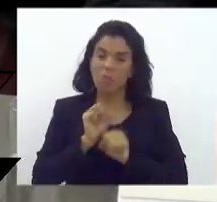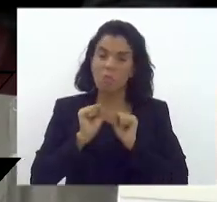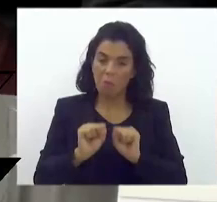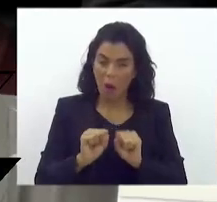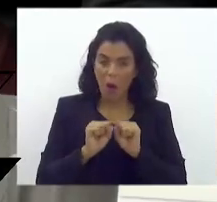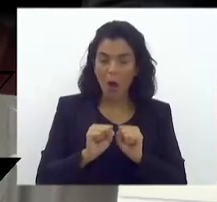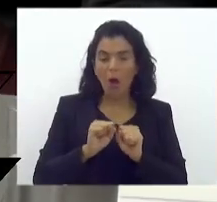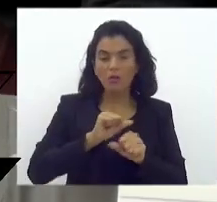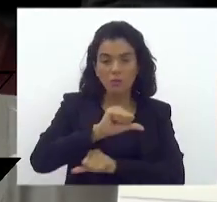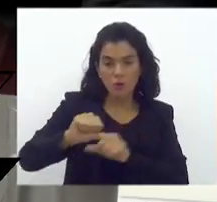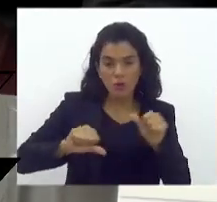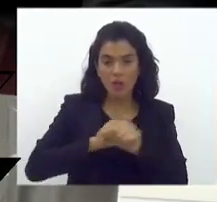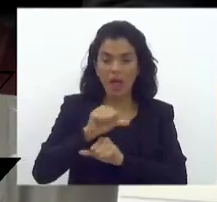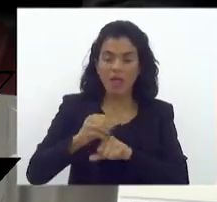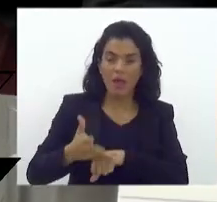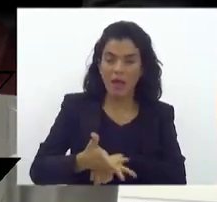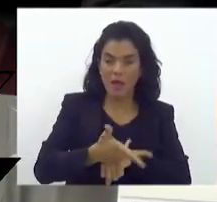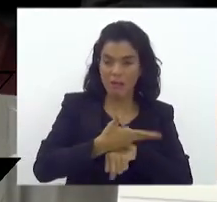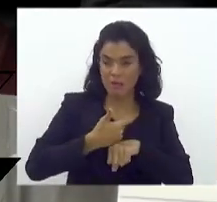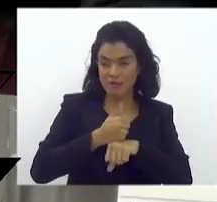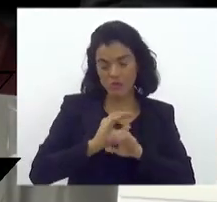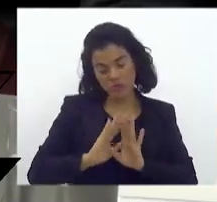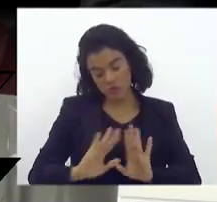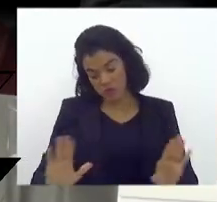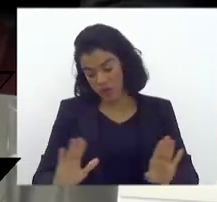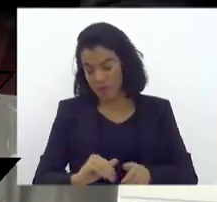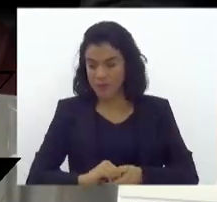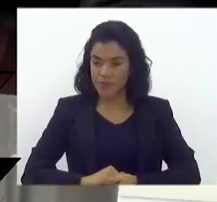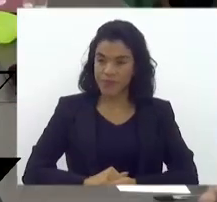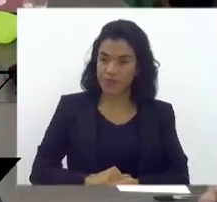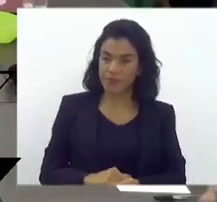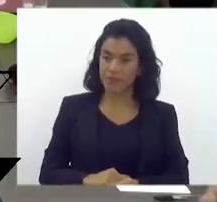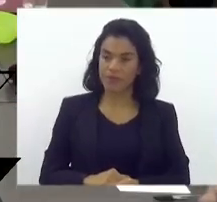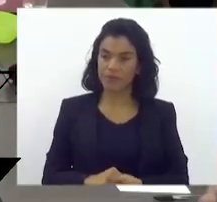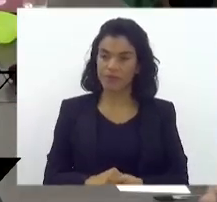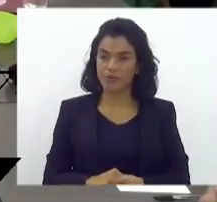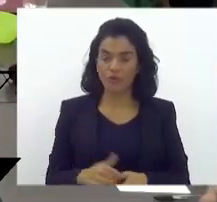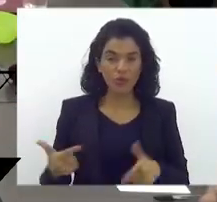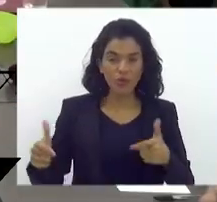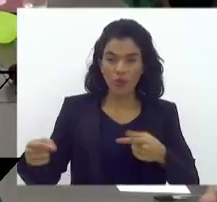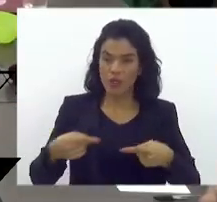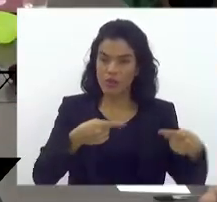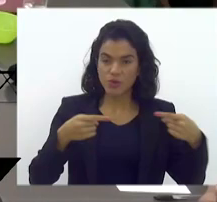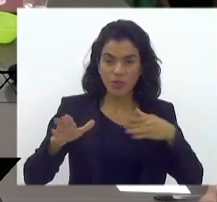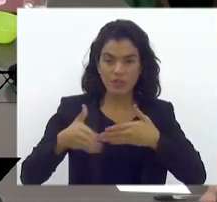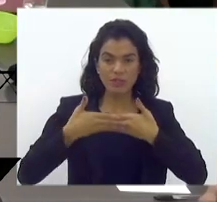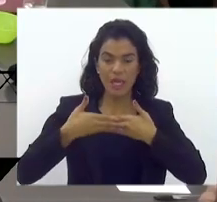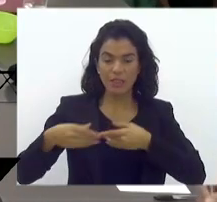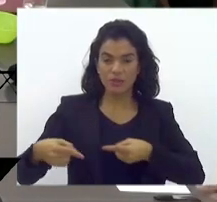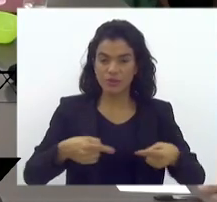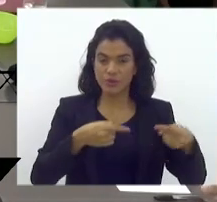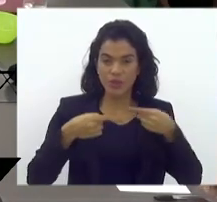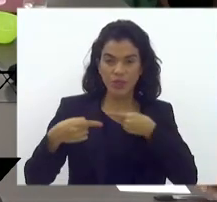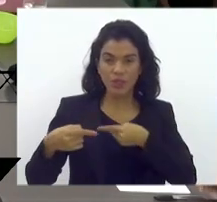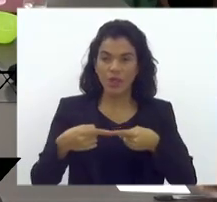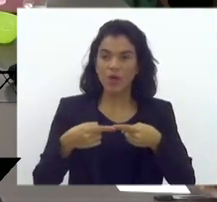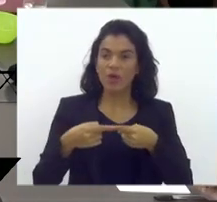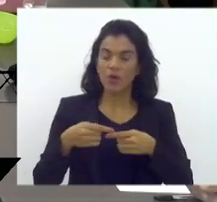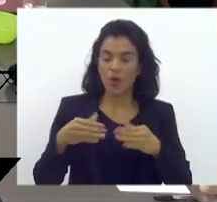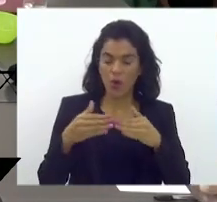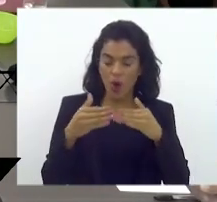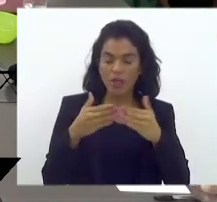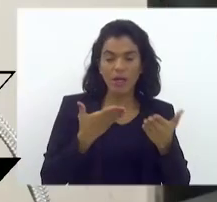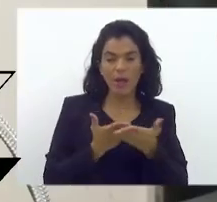uma regulamentação e aperfeiçoar. Só isso. Não havendo quem queira discutir, encerrada a discussão, senhores que aprovam, permaneçam como